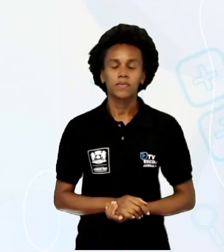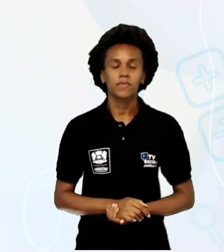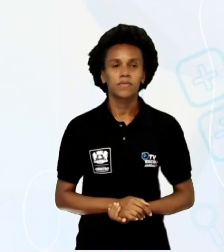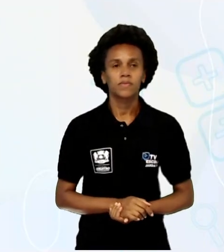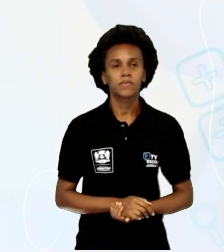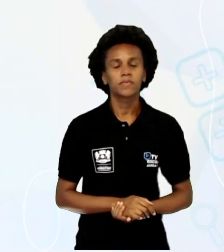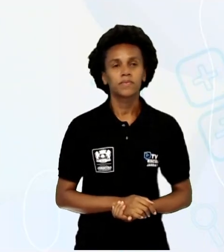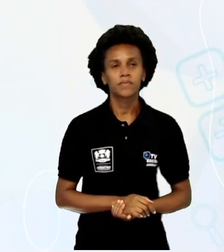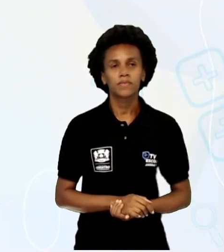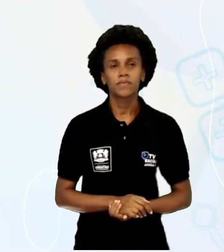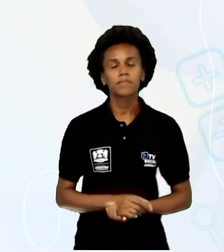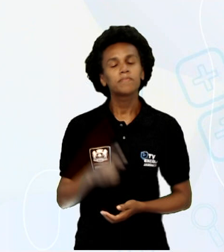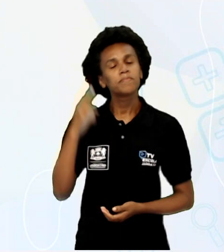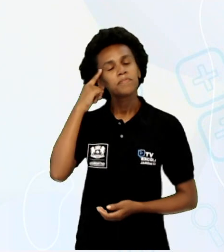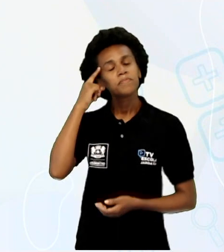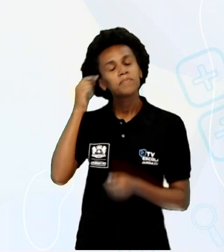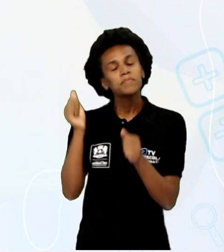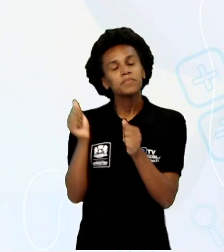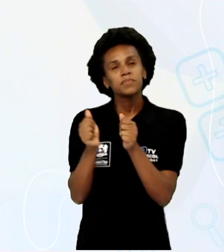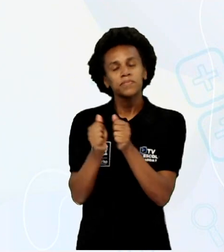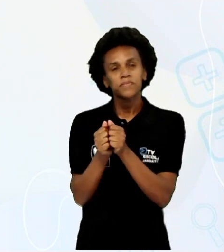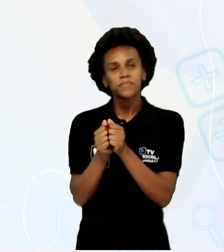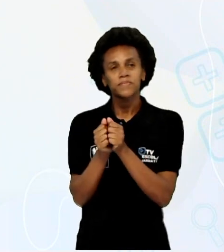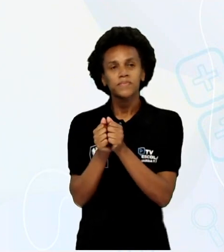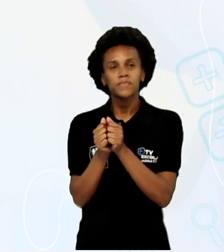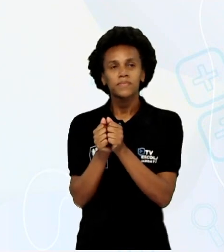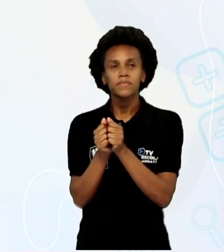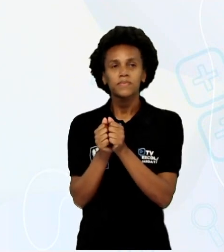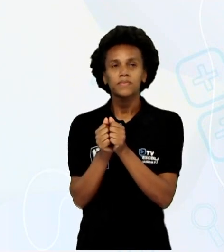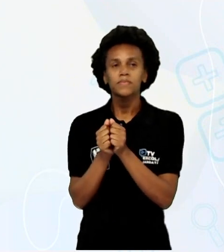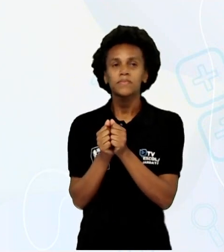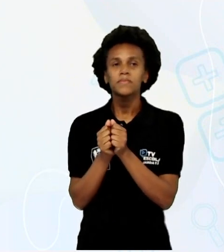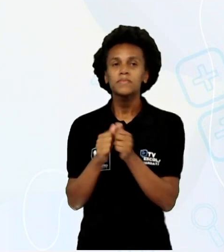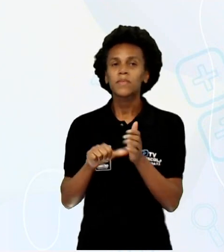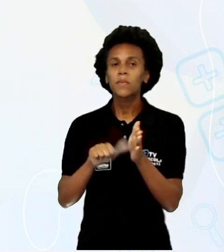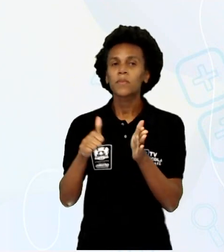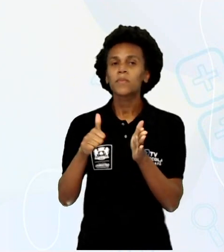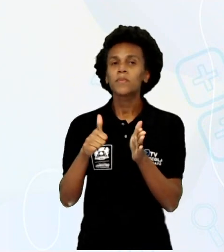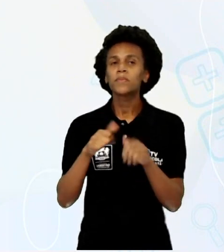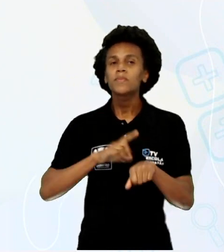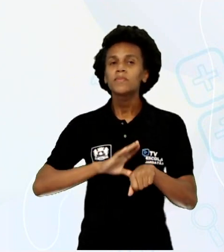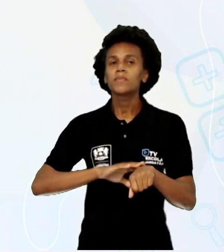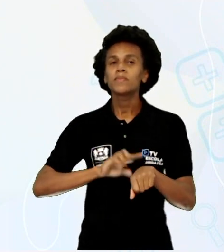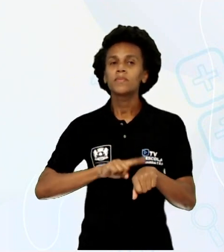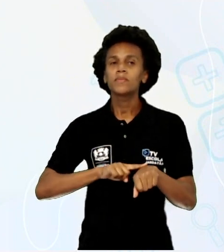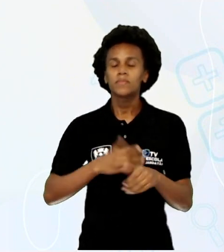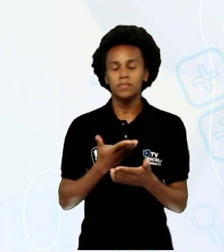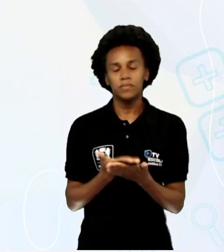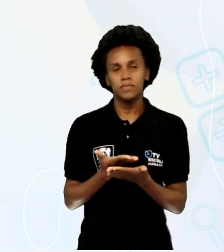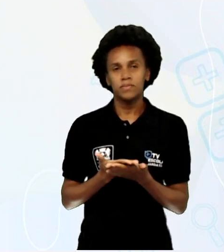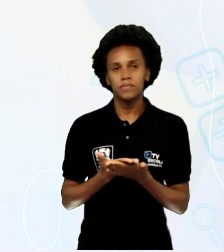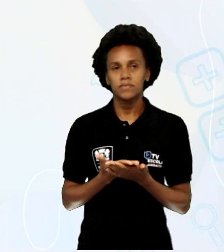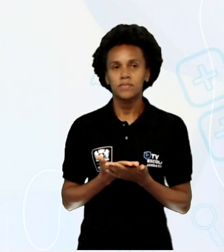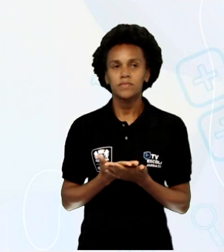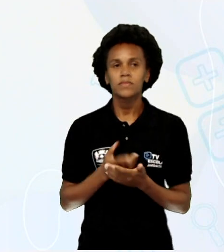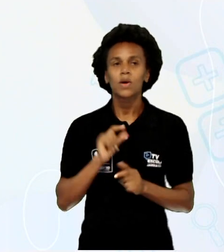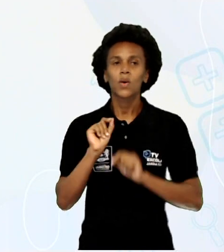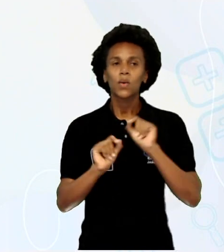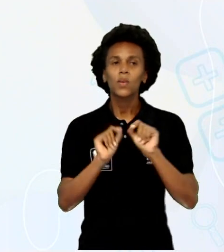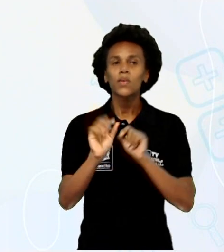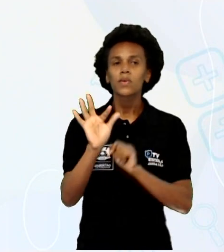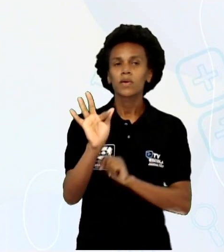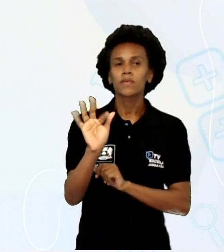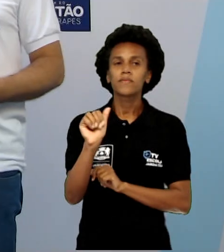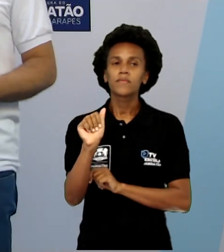dá uma pensada aqui comigo, nesse primeiro momento de aula. O que é fatorar? Para